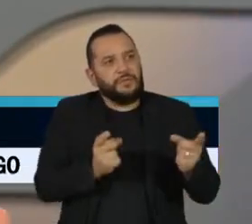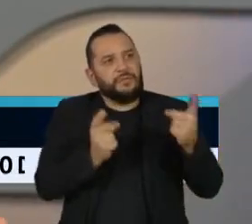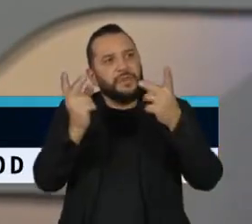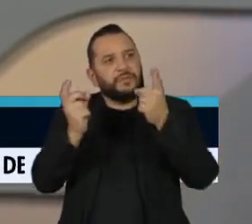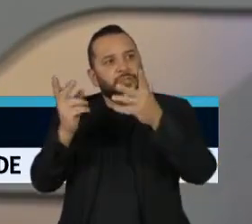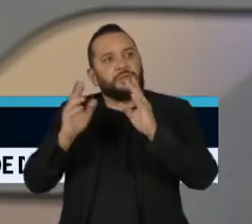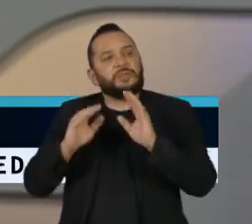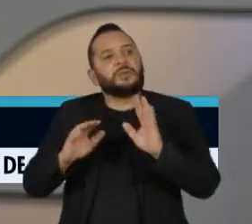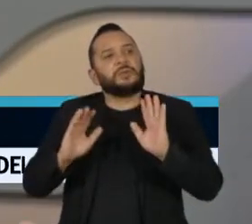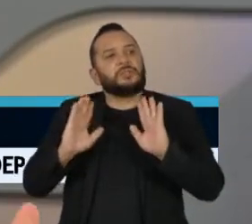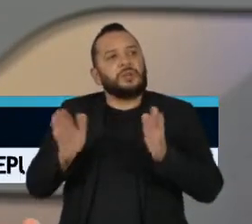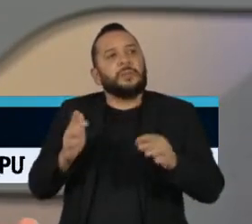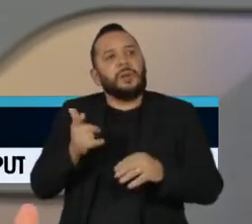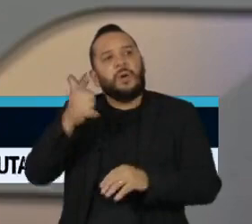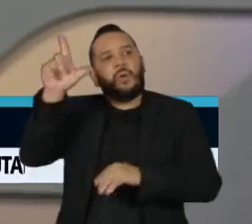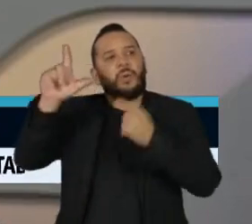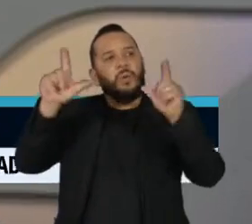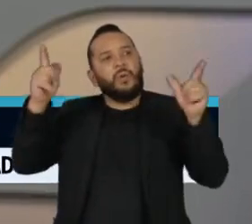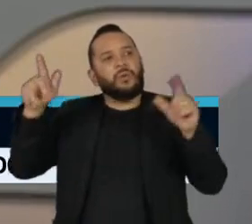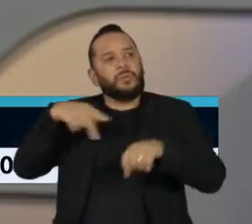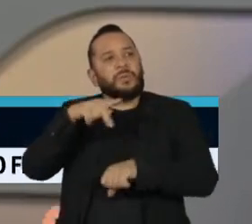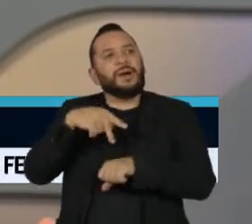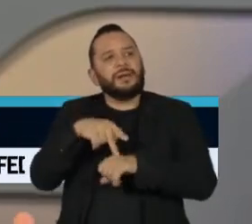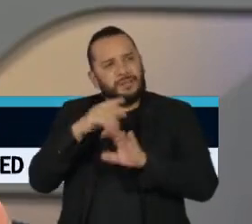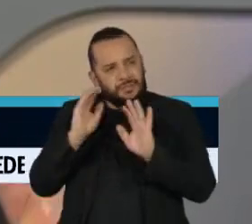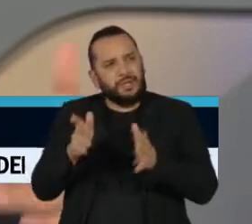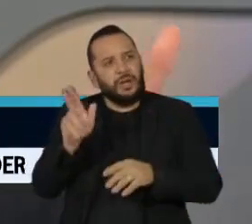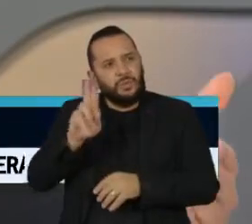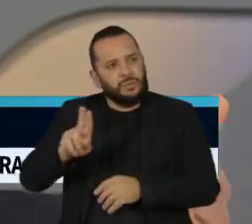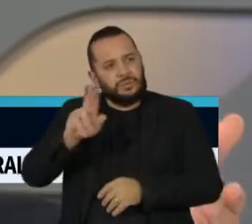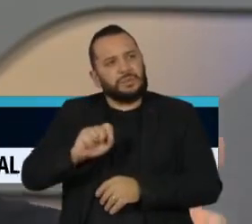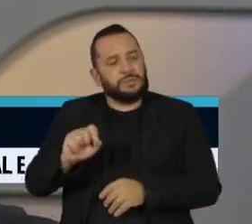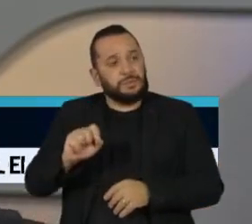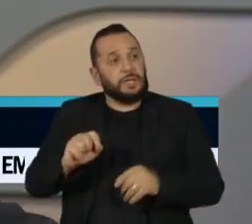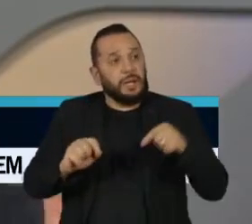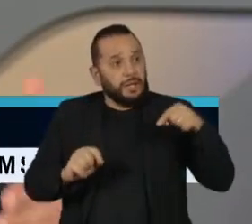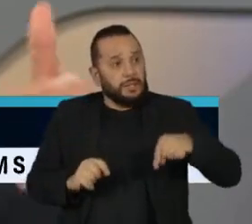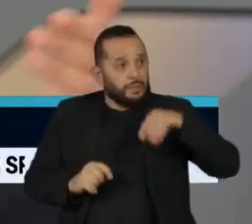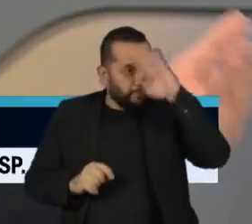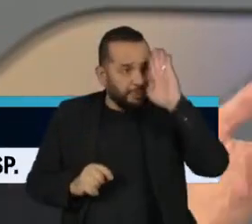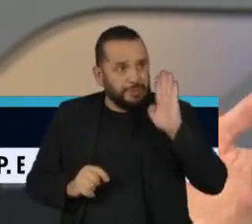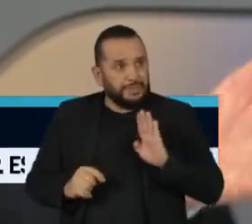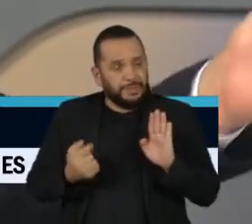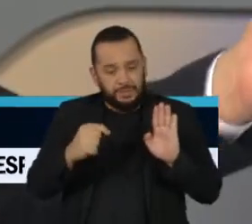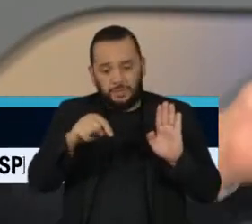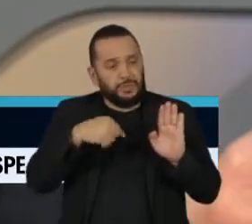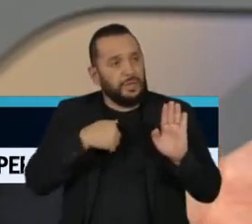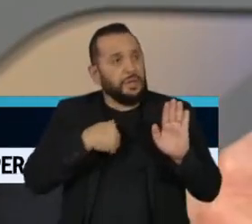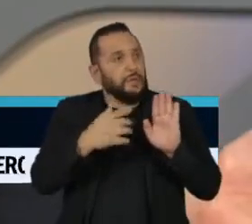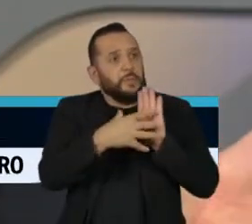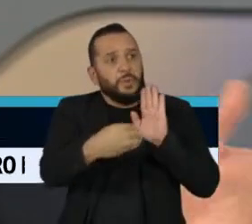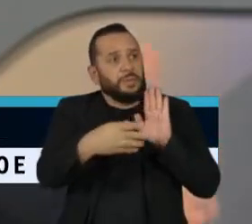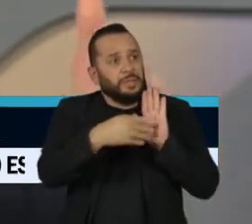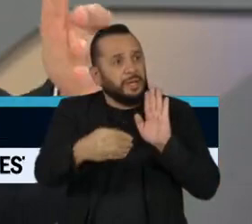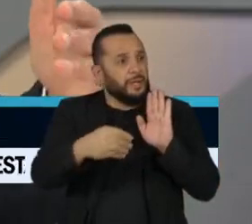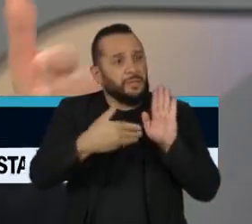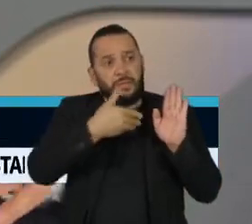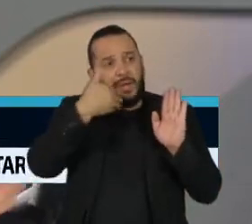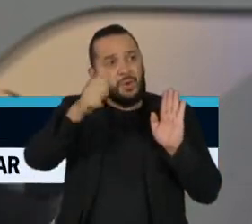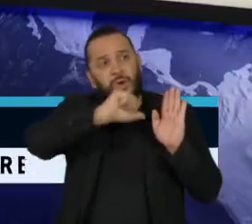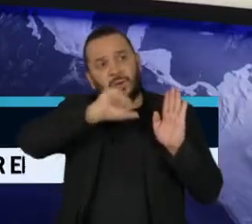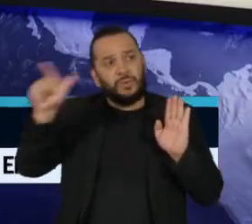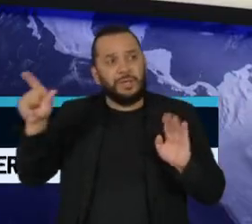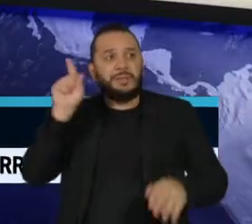países. O modelo brasileiro é um modelo muito superior a alguns países desenvolvidos, como os Estados Unidos, onde há